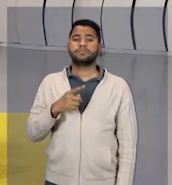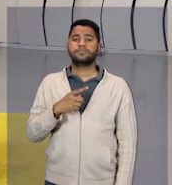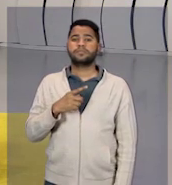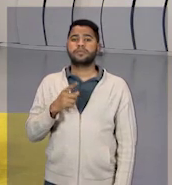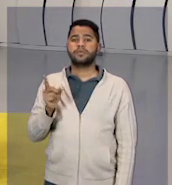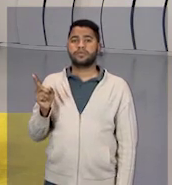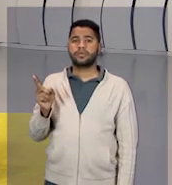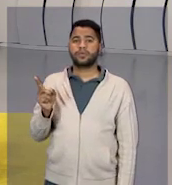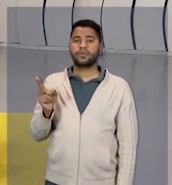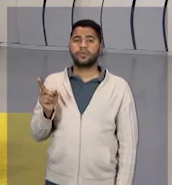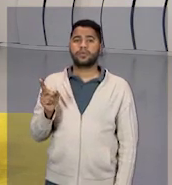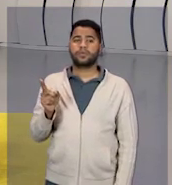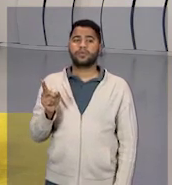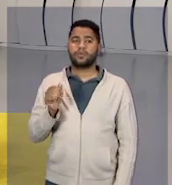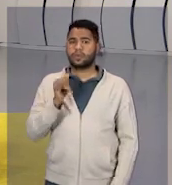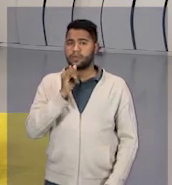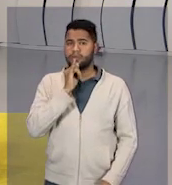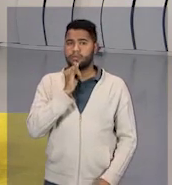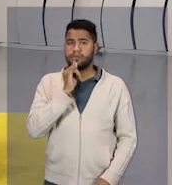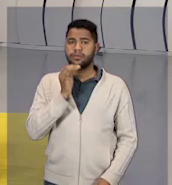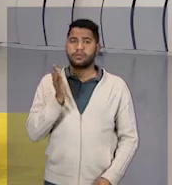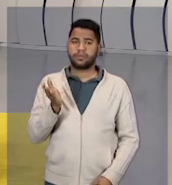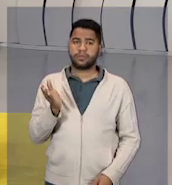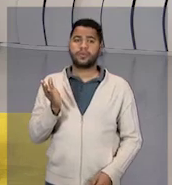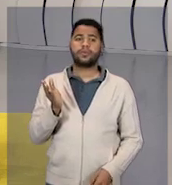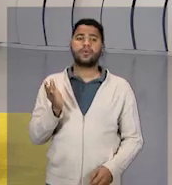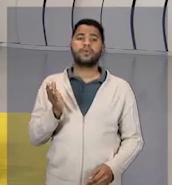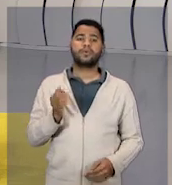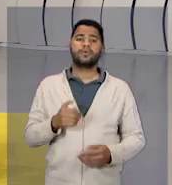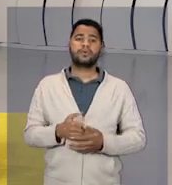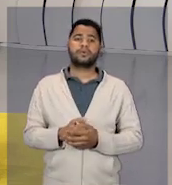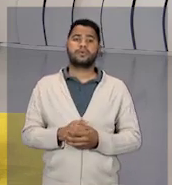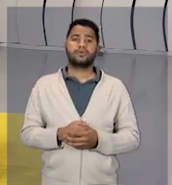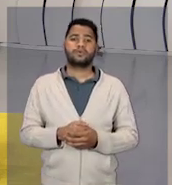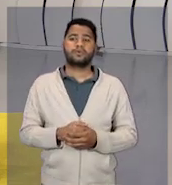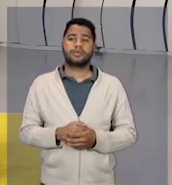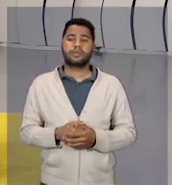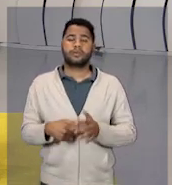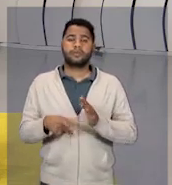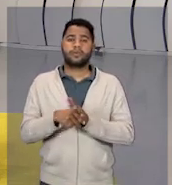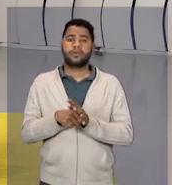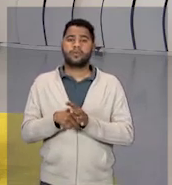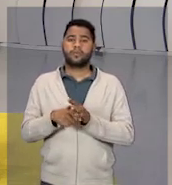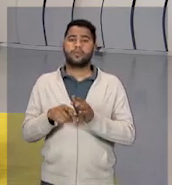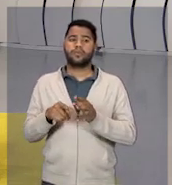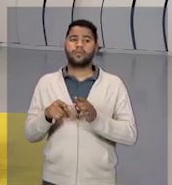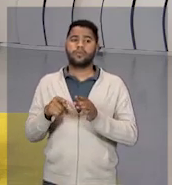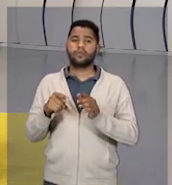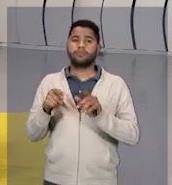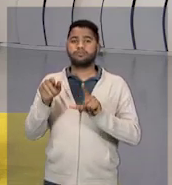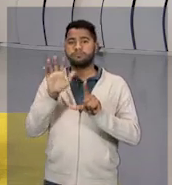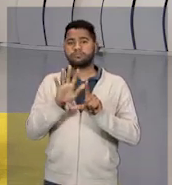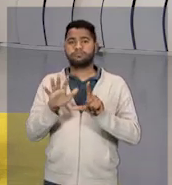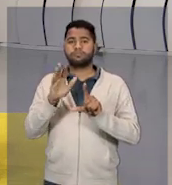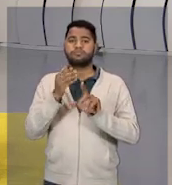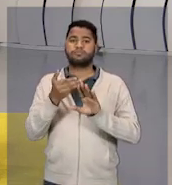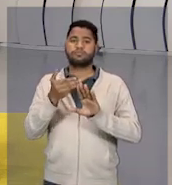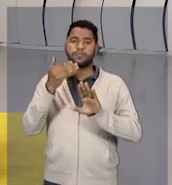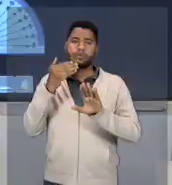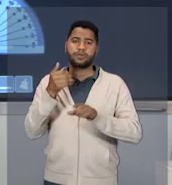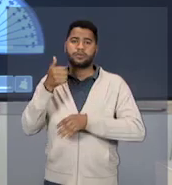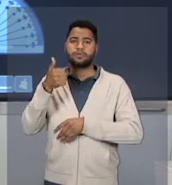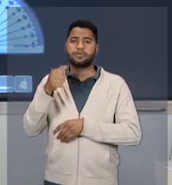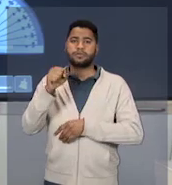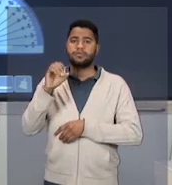uma pegada para você, porque nós vimos aí na figura anterior que 60 mais 60 mais 60 dá